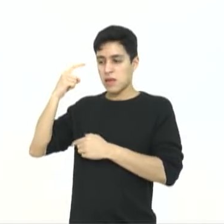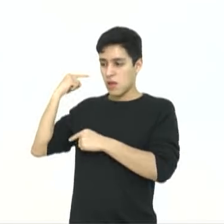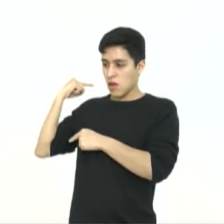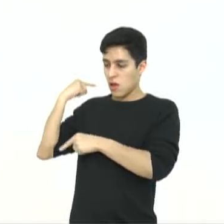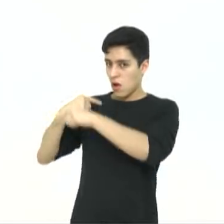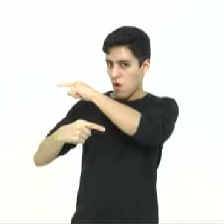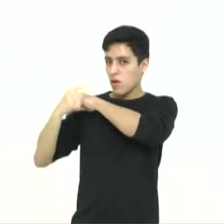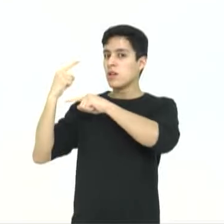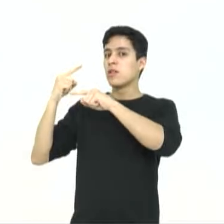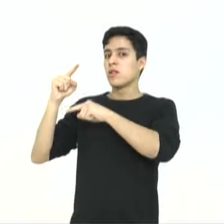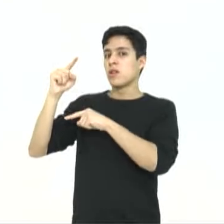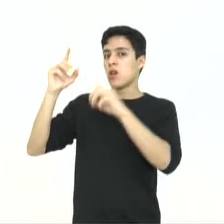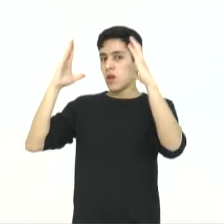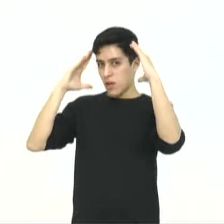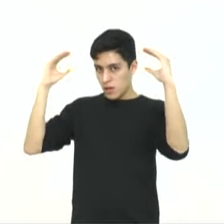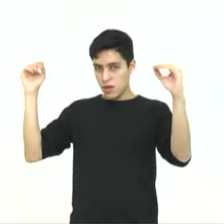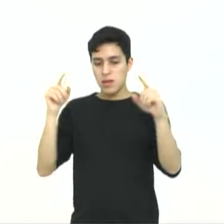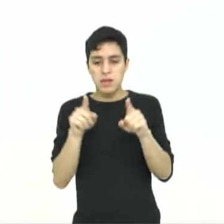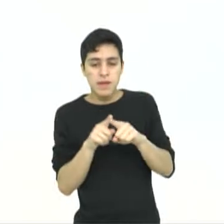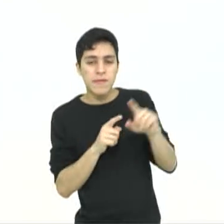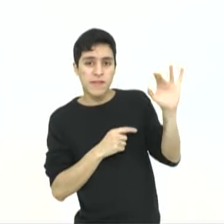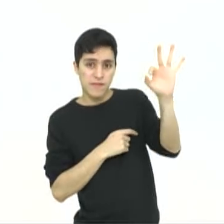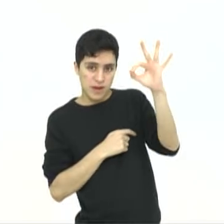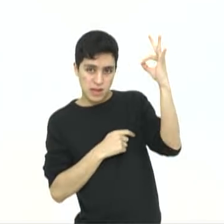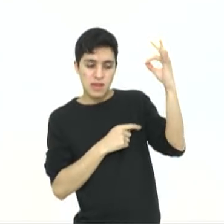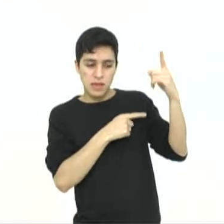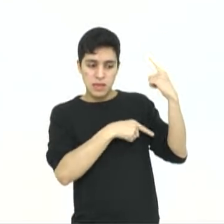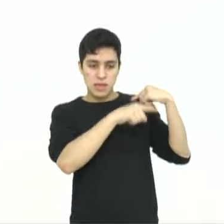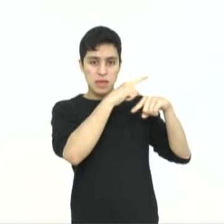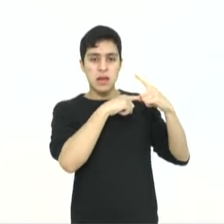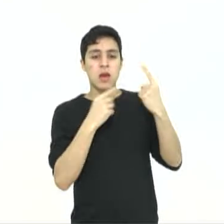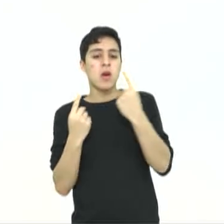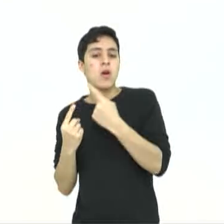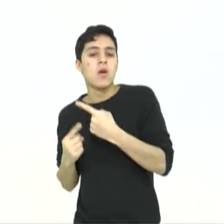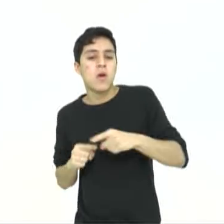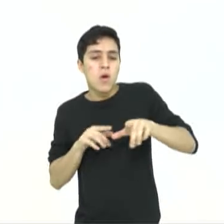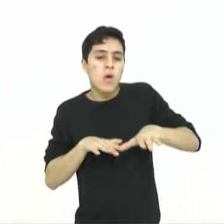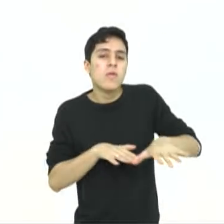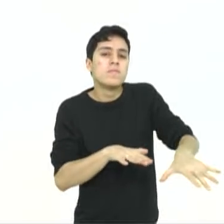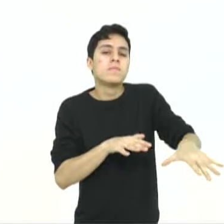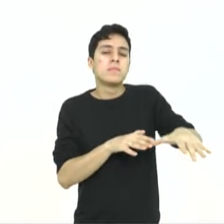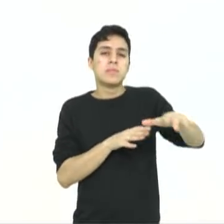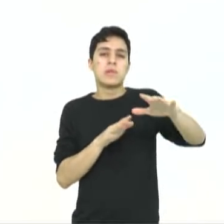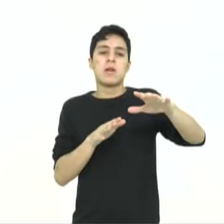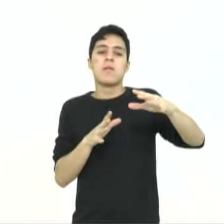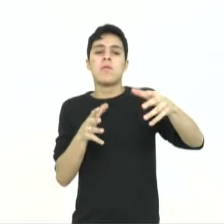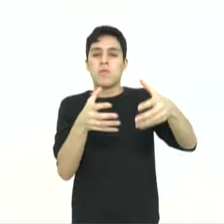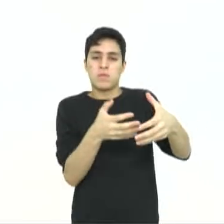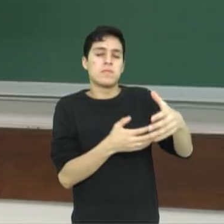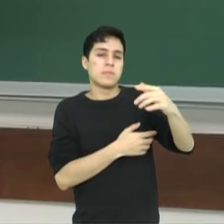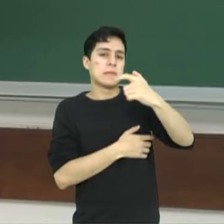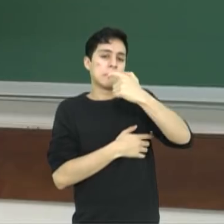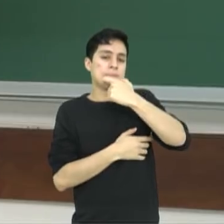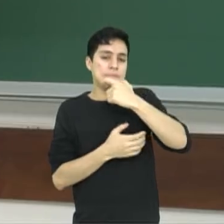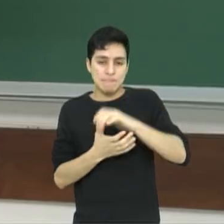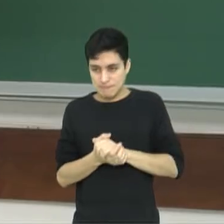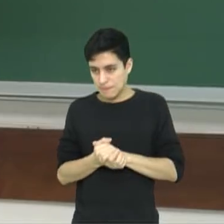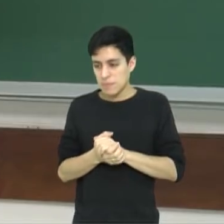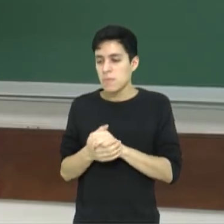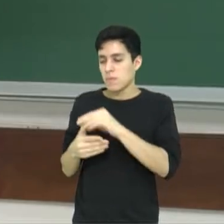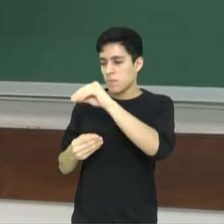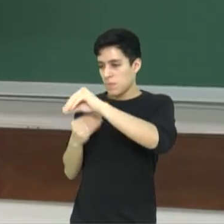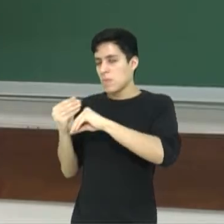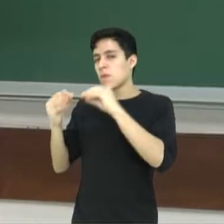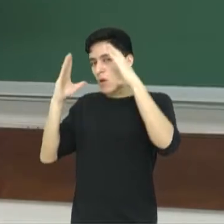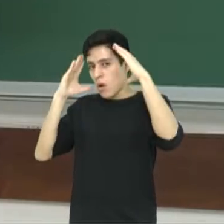chamados boeres, e francesa contra o exército britânico. Então, os boeres eram colonos holandeses